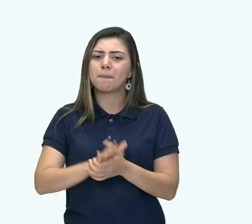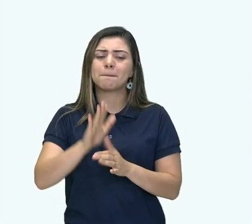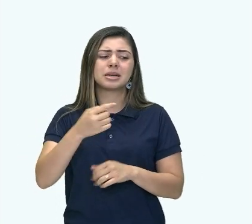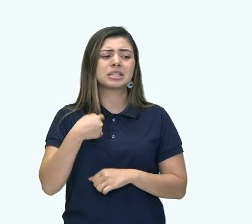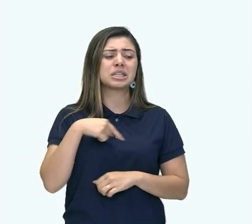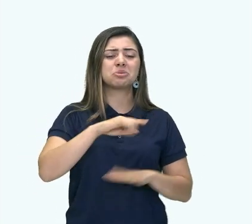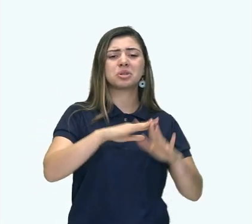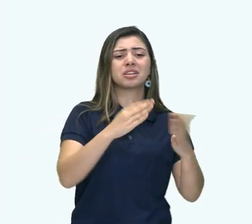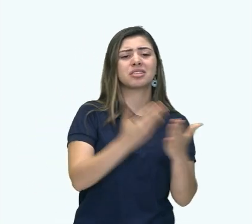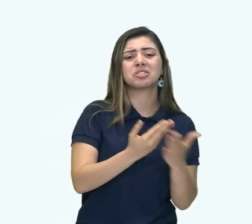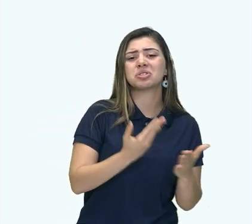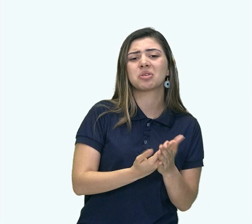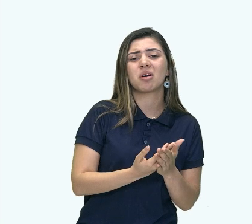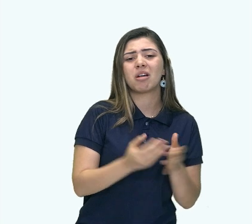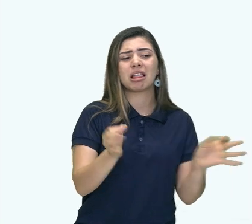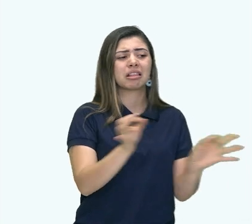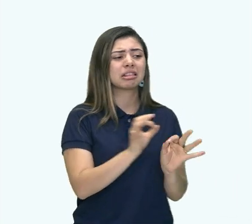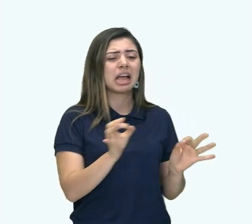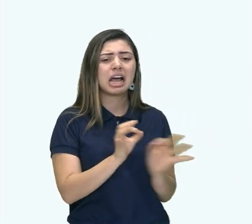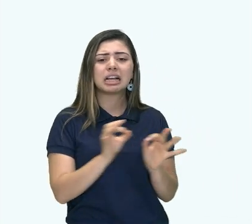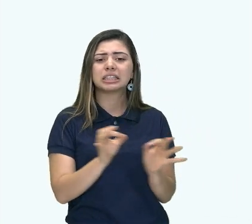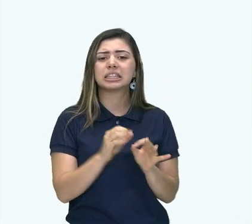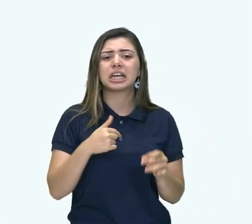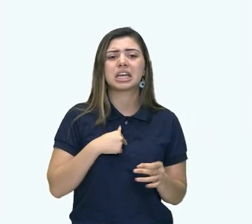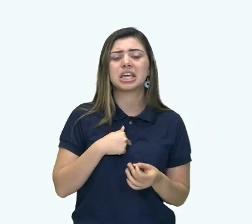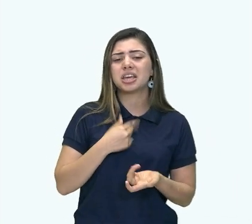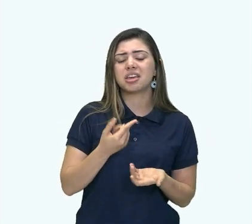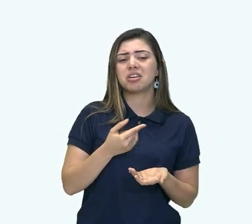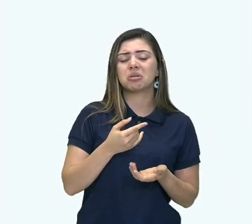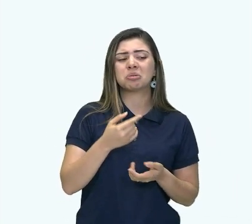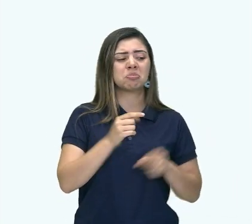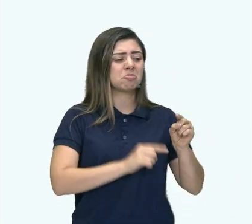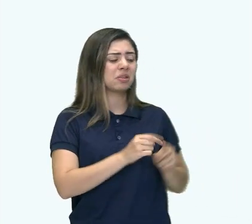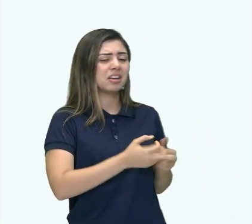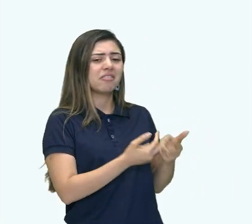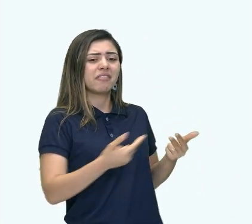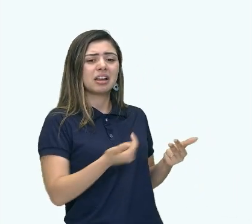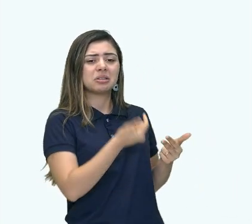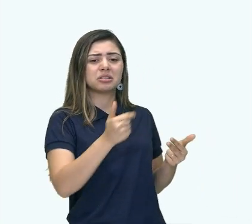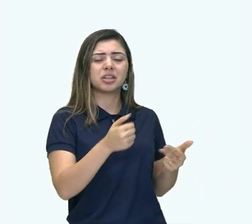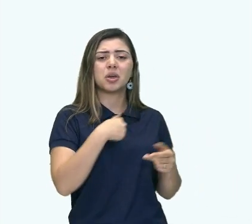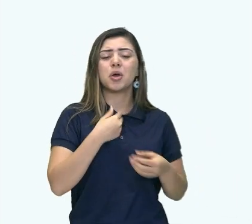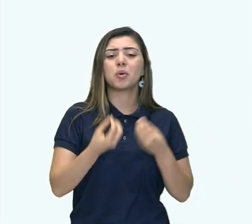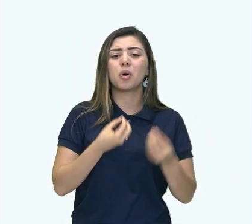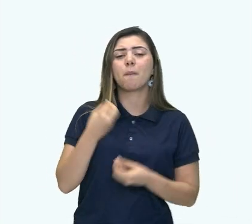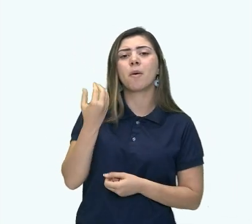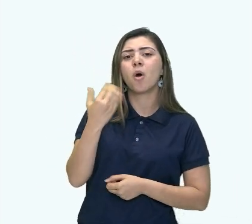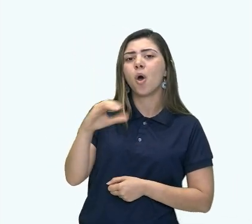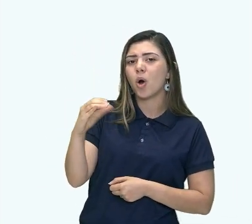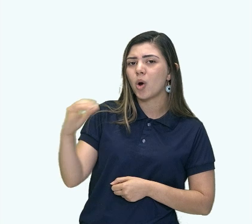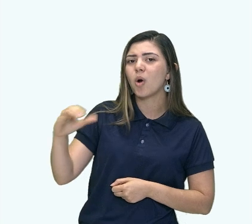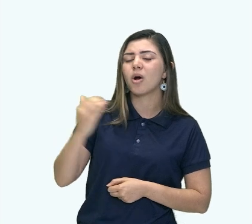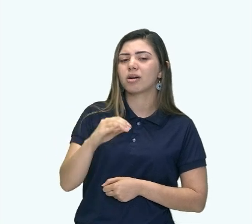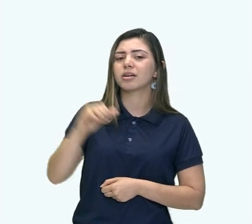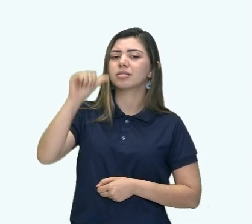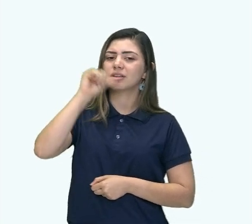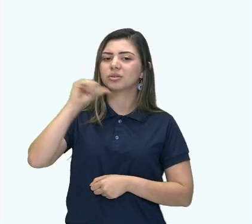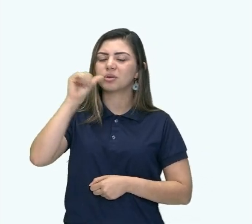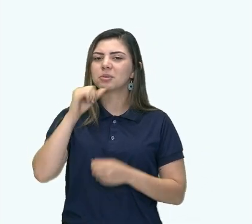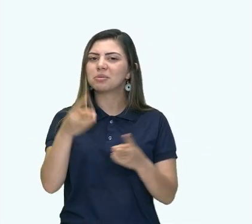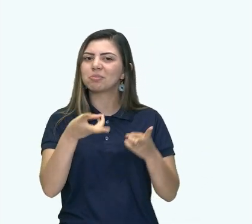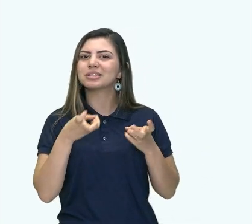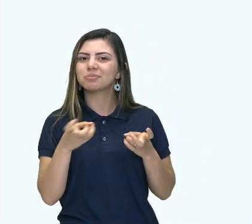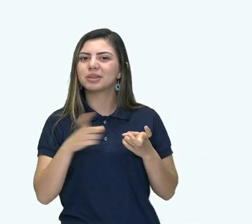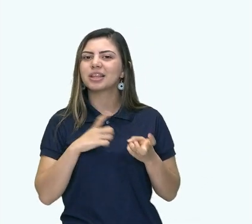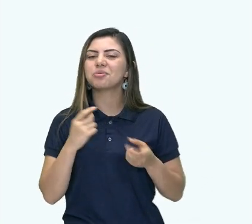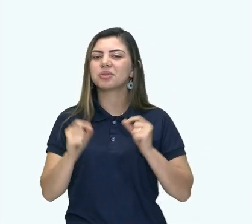escola, sem lenço e sem documento. Eu vou. Eu tomo uma Coca-Cola, olha novamente aí a questão do consumismo, né? Trazendo